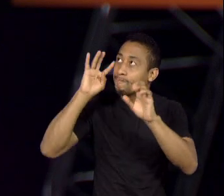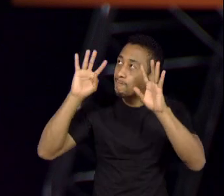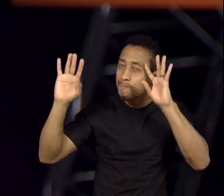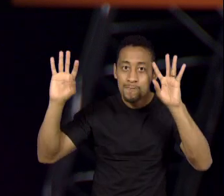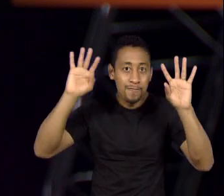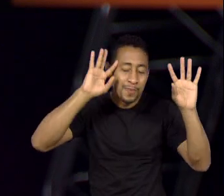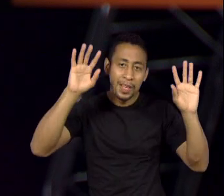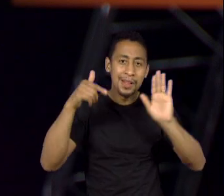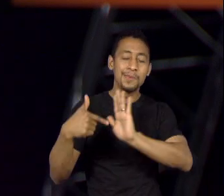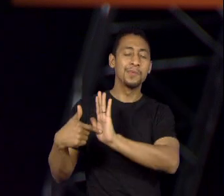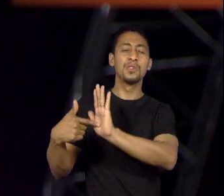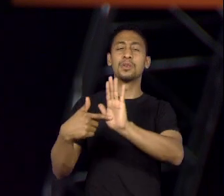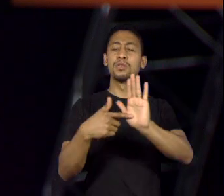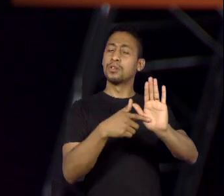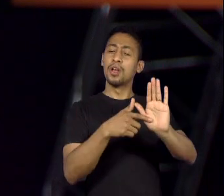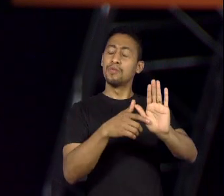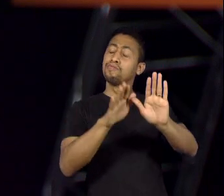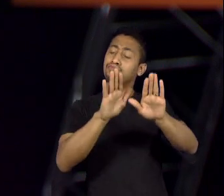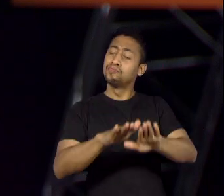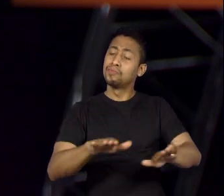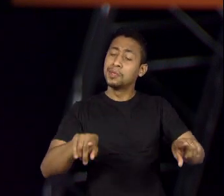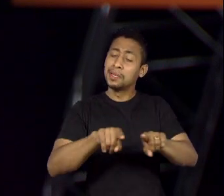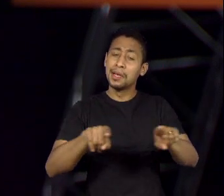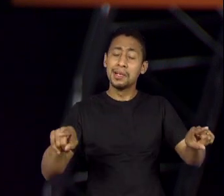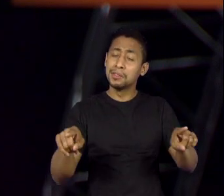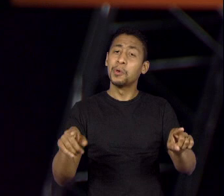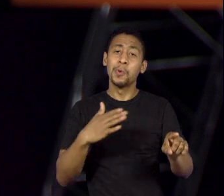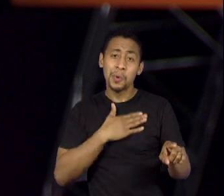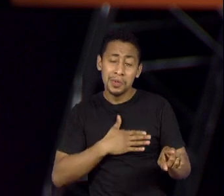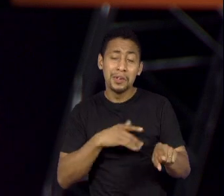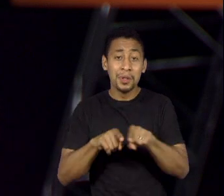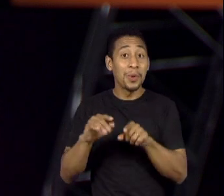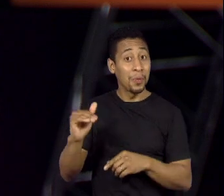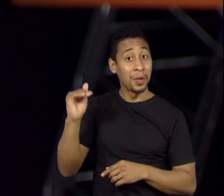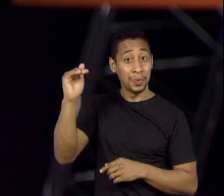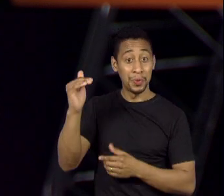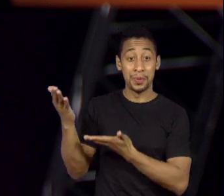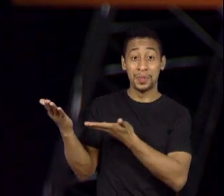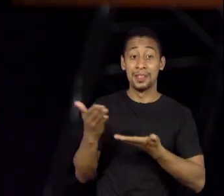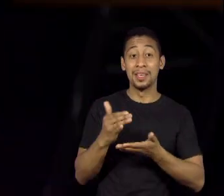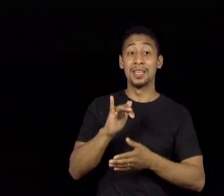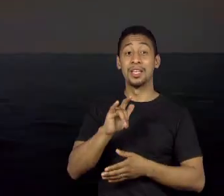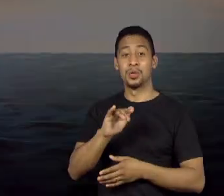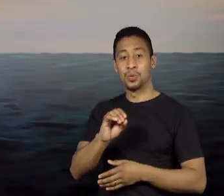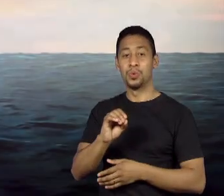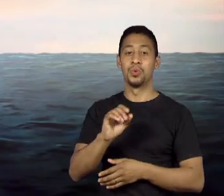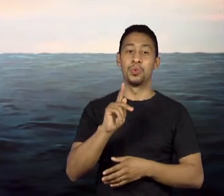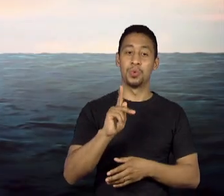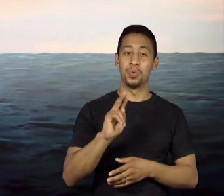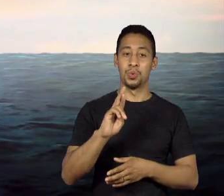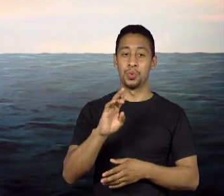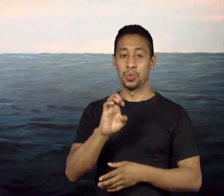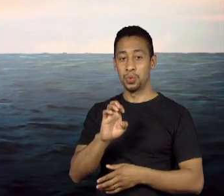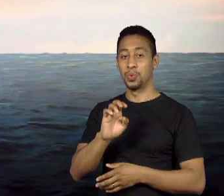igual aceitação entre o público infantil e o adulto. Com vocês, Ilo Krugli.